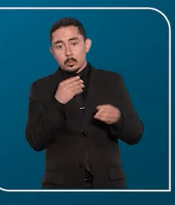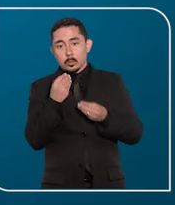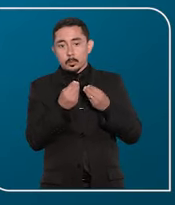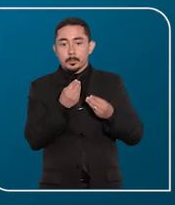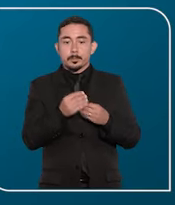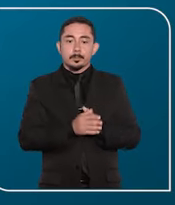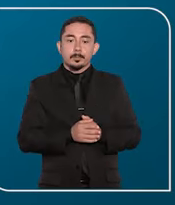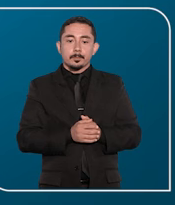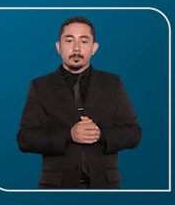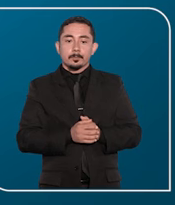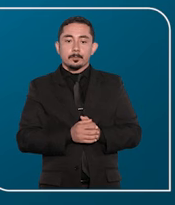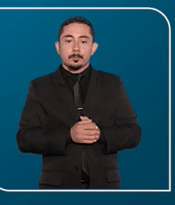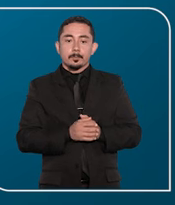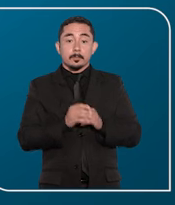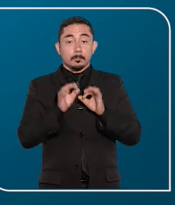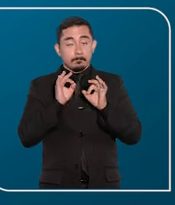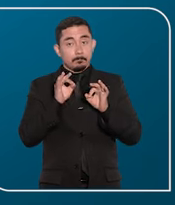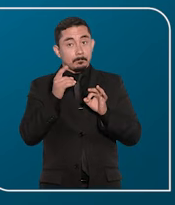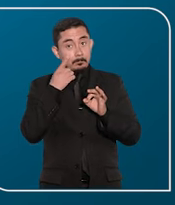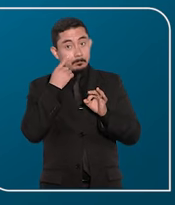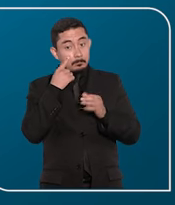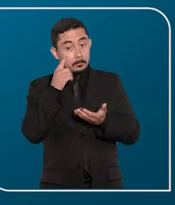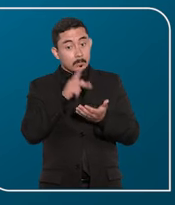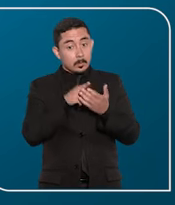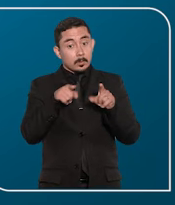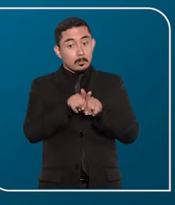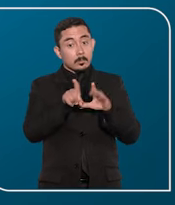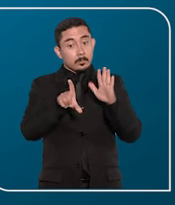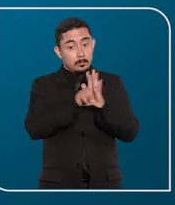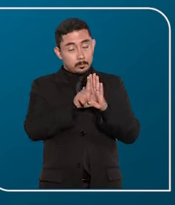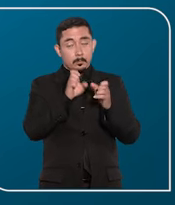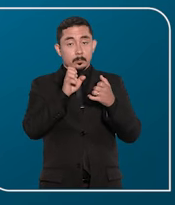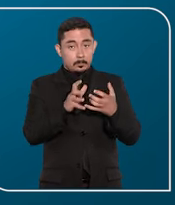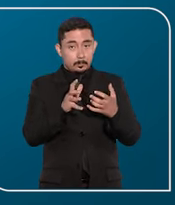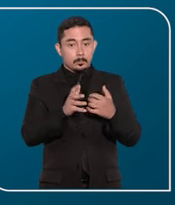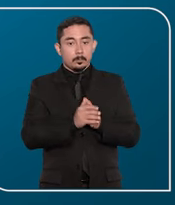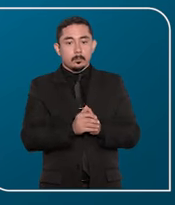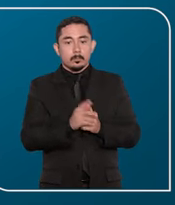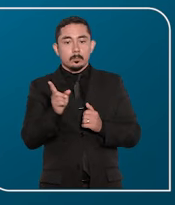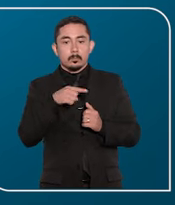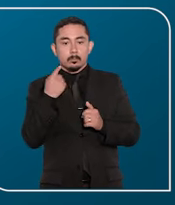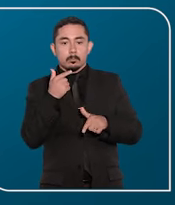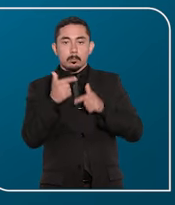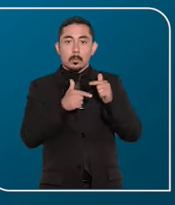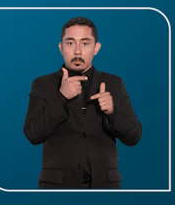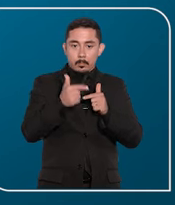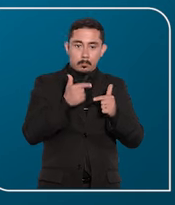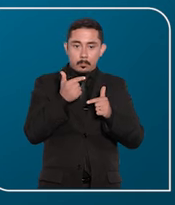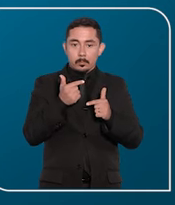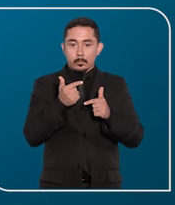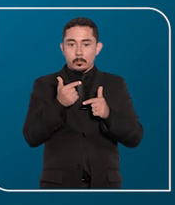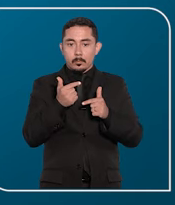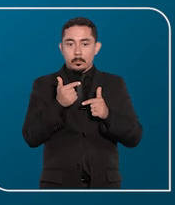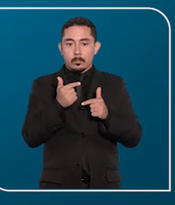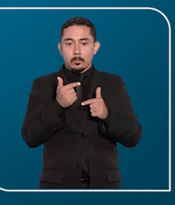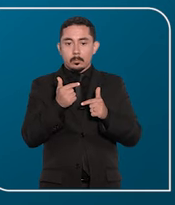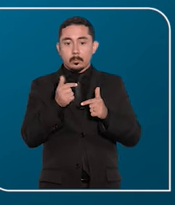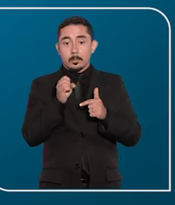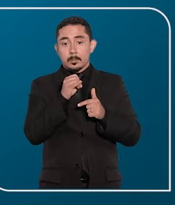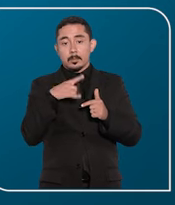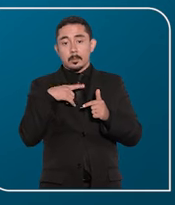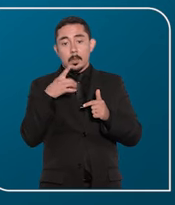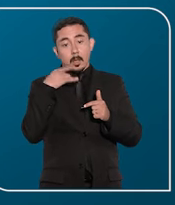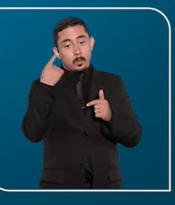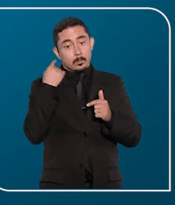Bom, vamos para a prática e para a lei, né? Me parece que nossa profissão, salvo se estiver comprovado que o